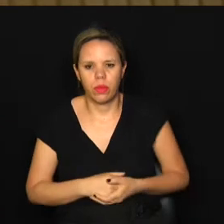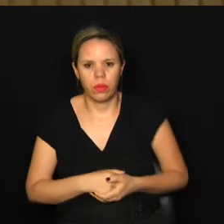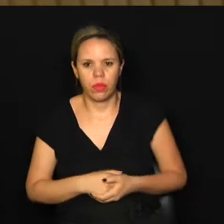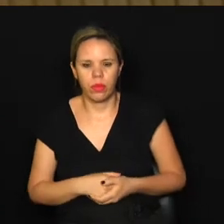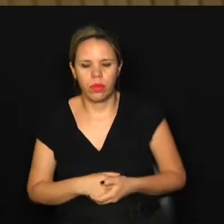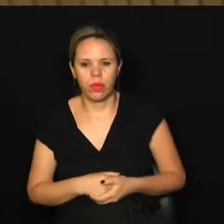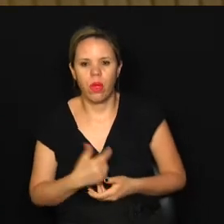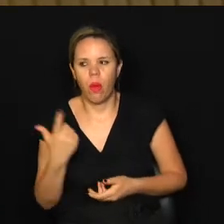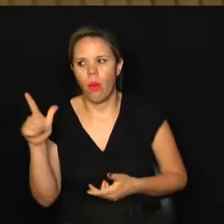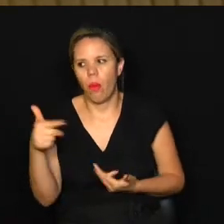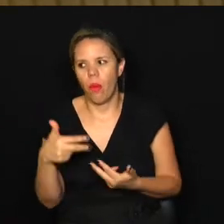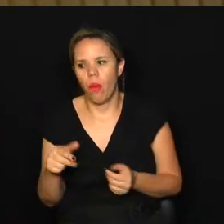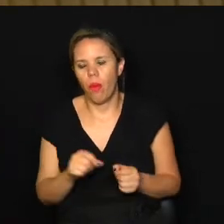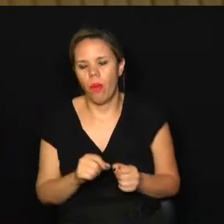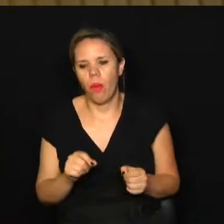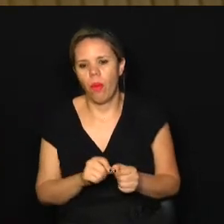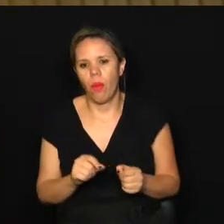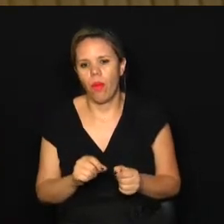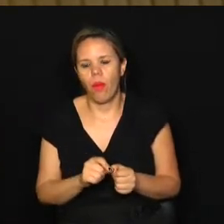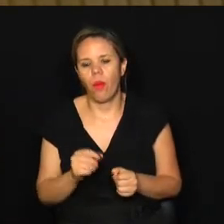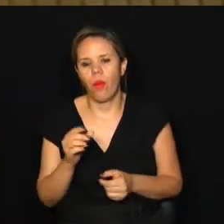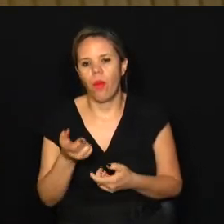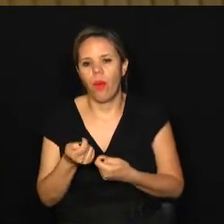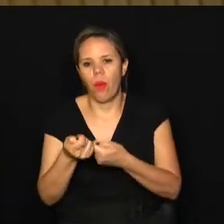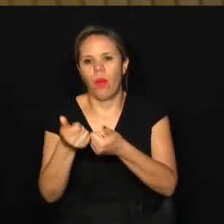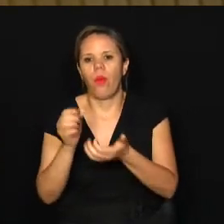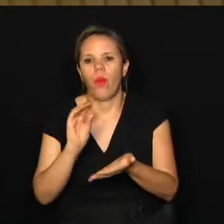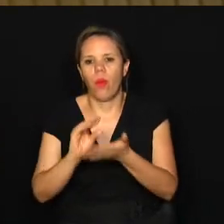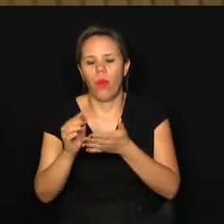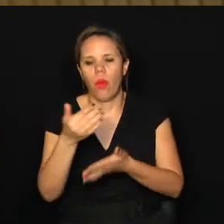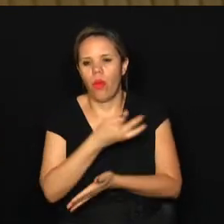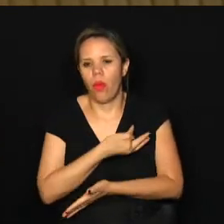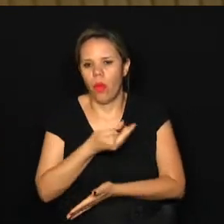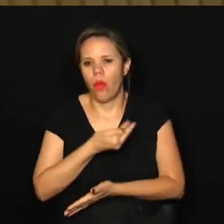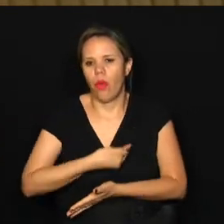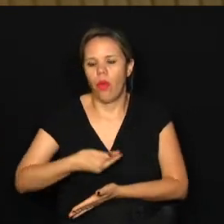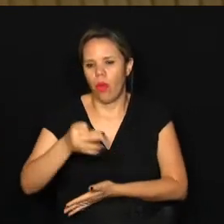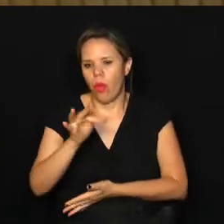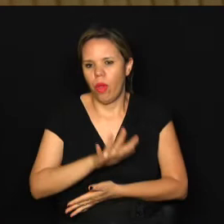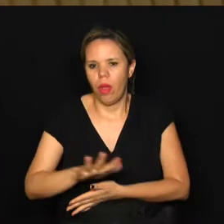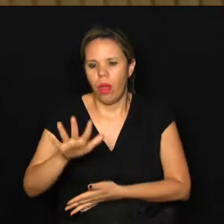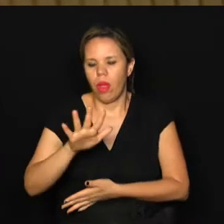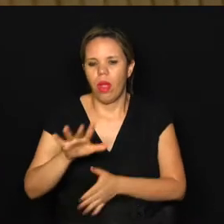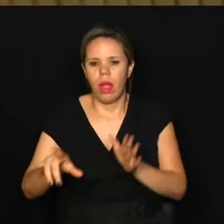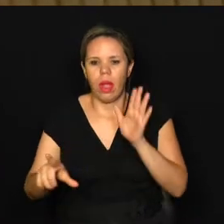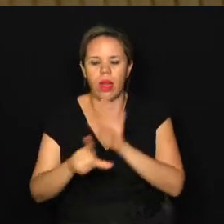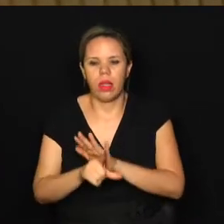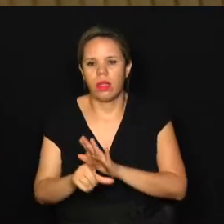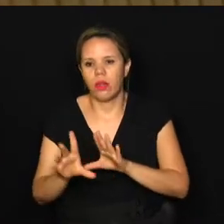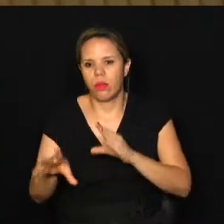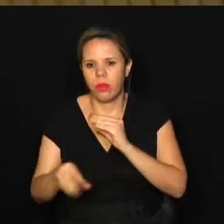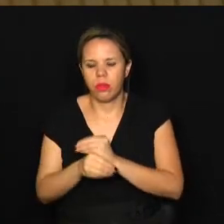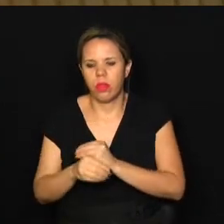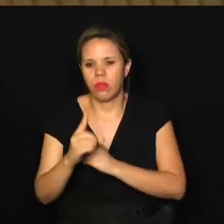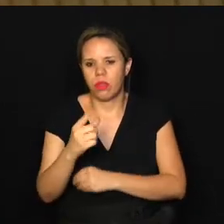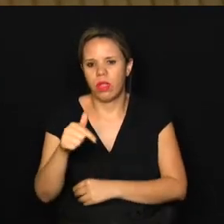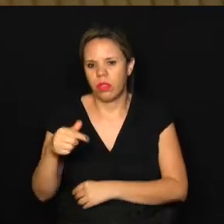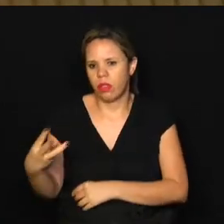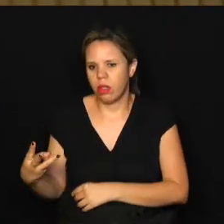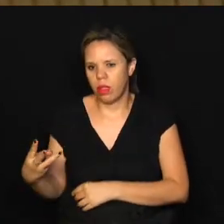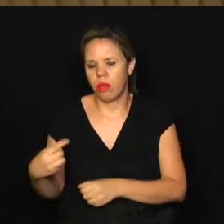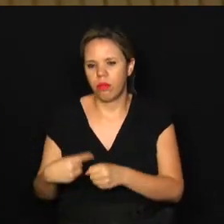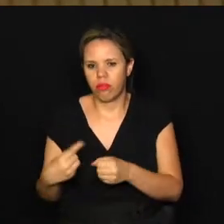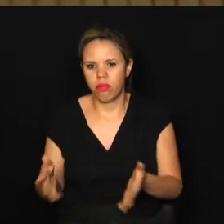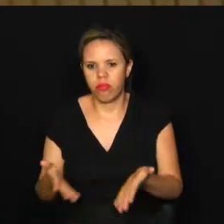Por outro lado, o auxílio emergencial que o governo federal, por meio da Lei Complementar 173, proporcionou aos municípios,